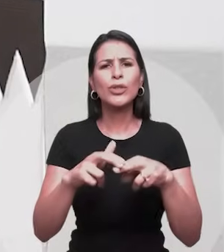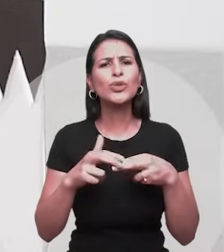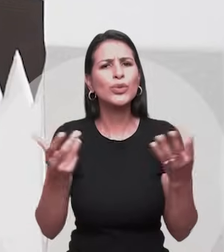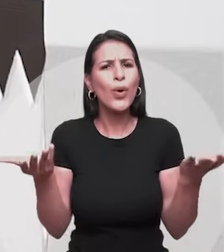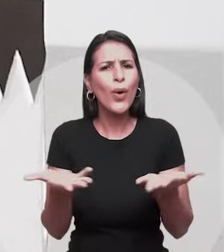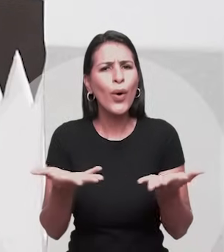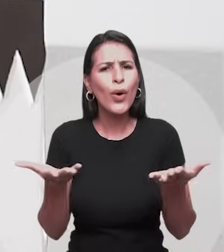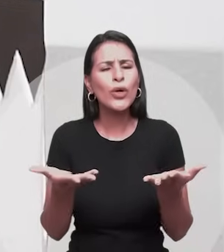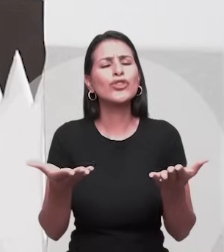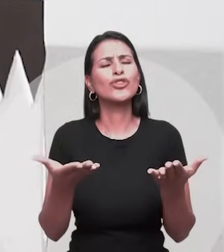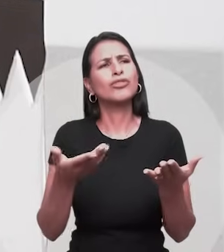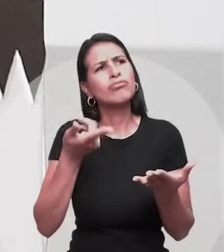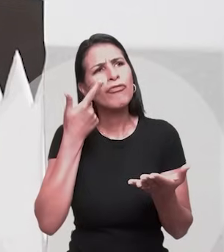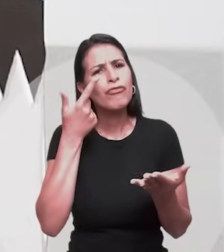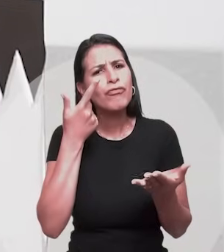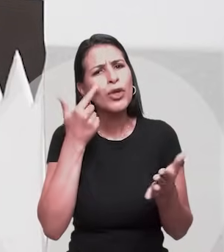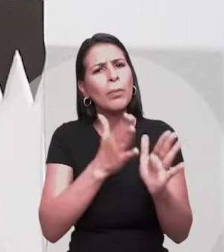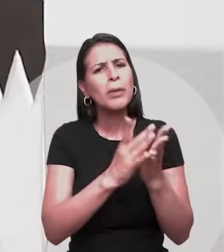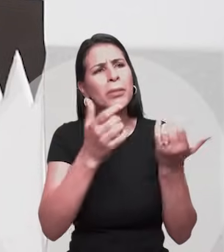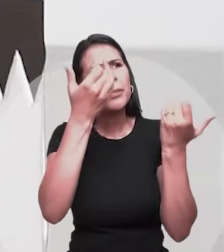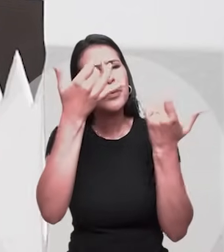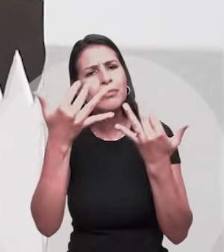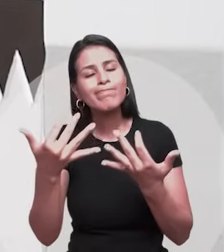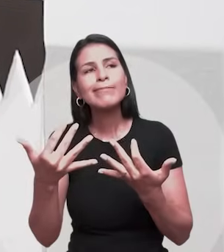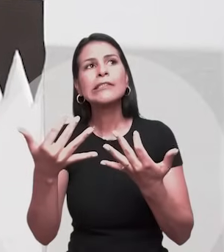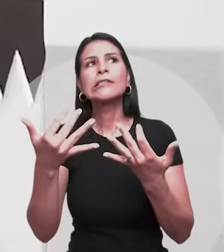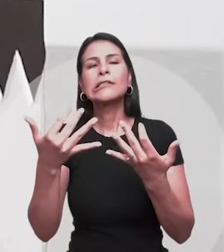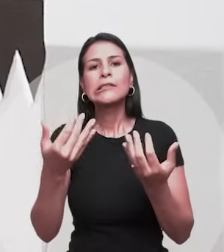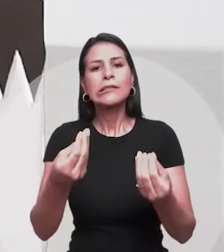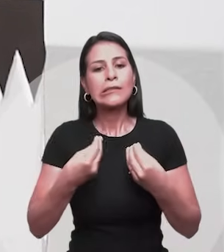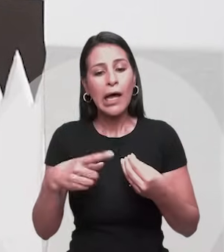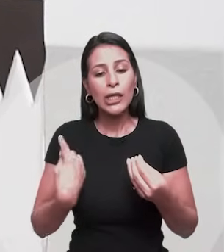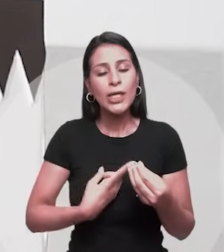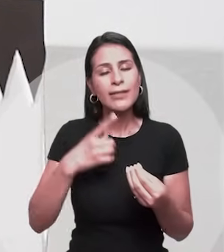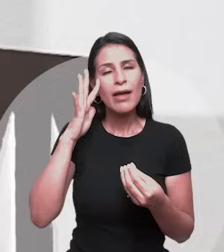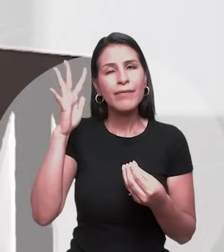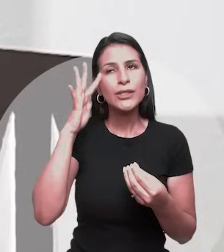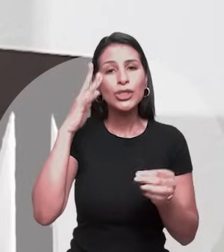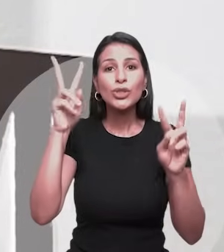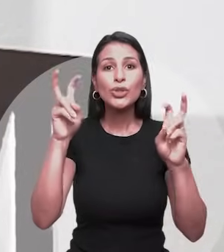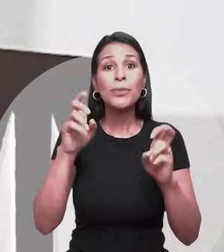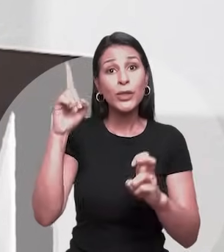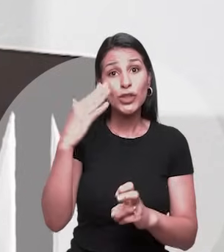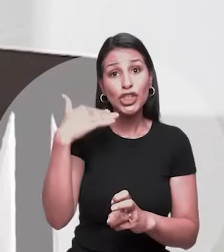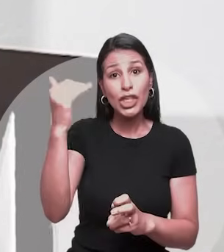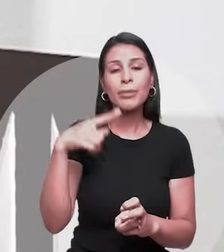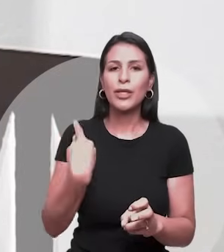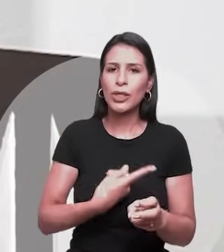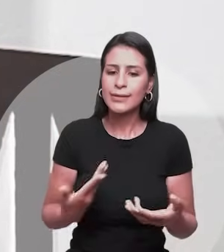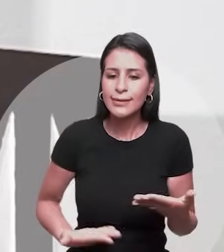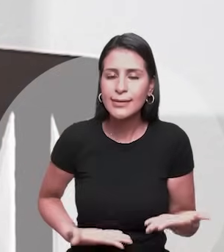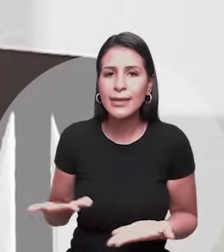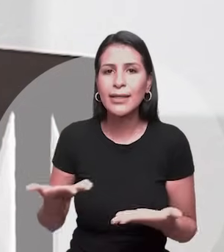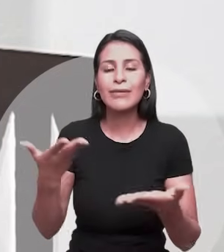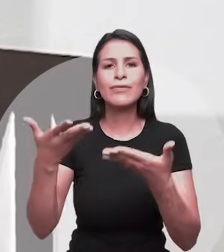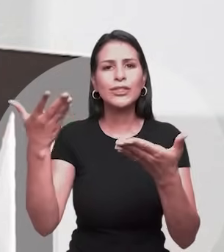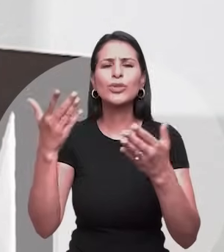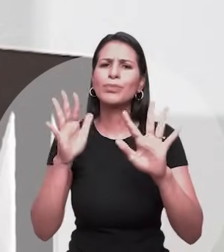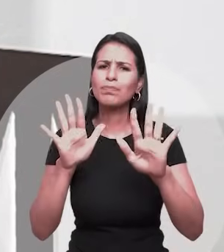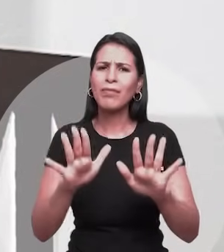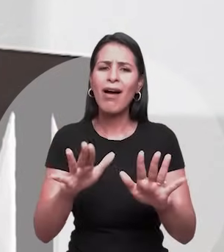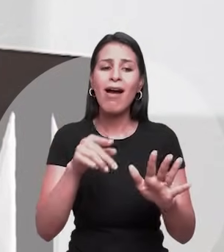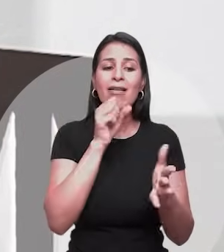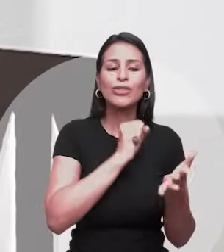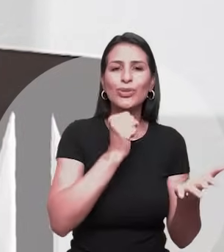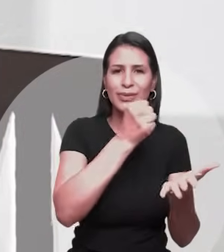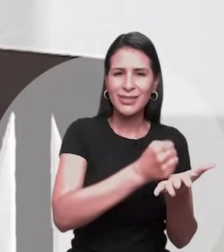nos convidam a refletir sobre o chamado de Deus para servi-lo. Antes de refletirmos sobre esse texto do